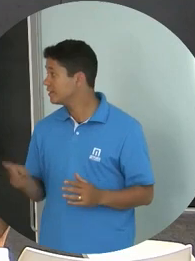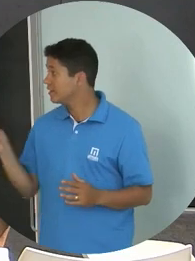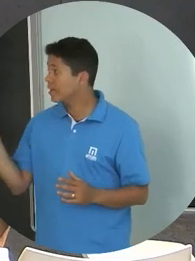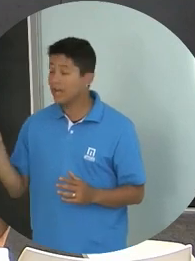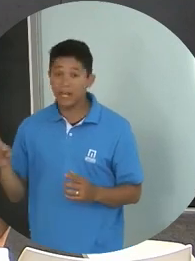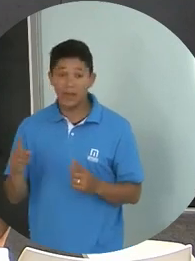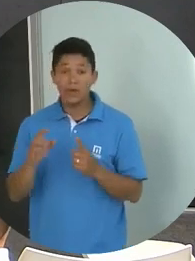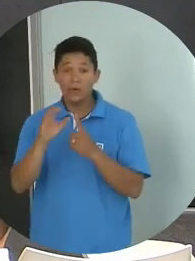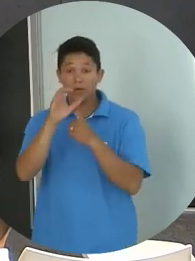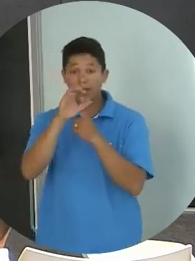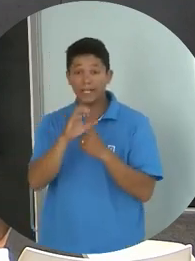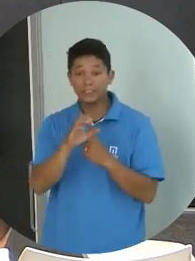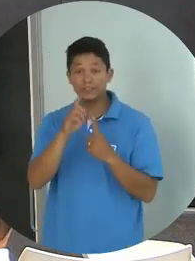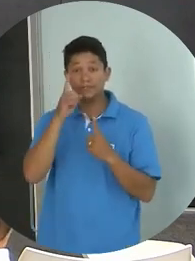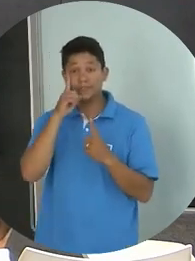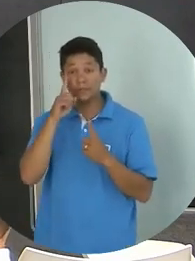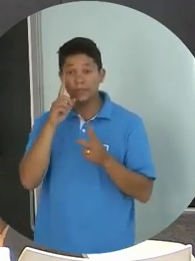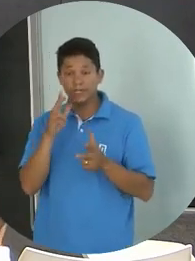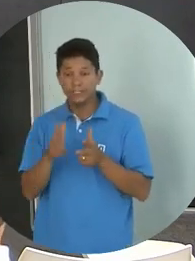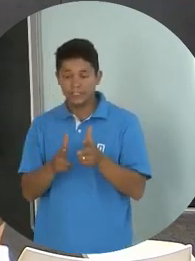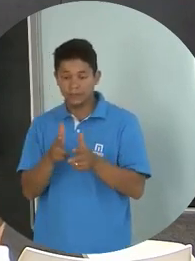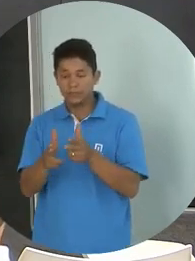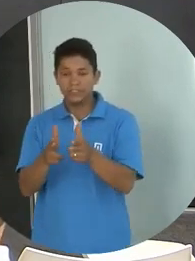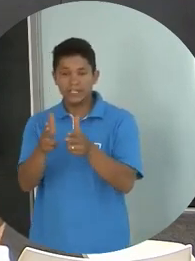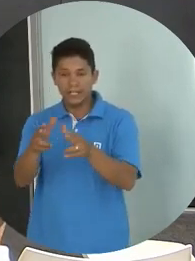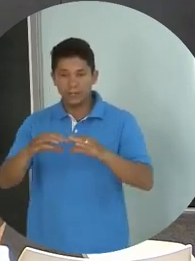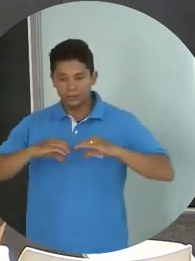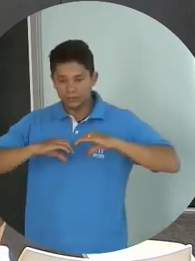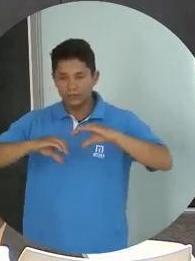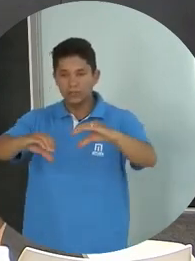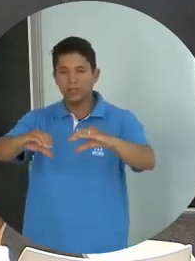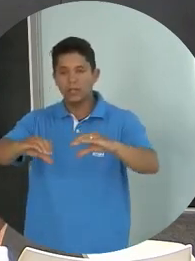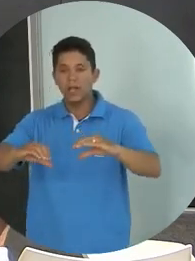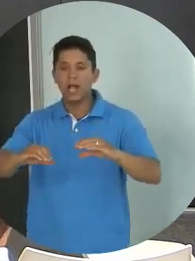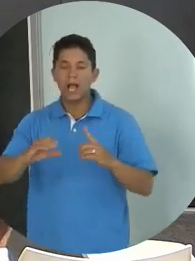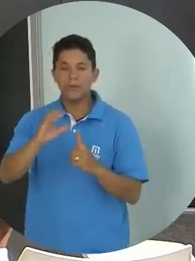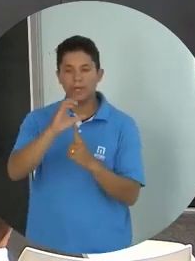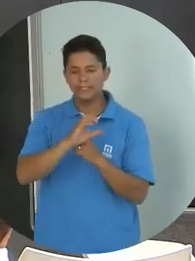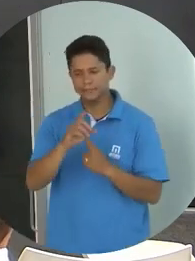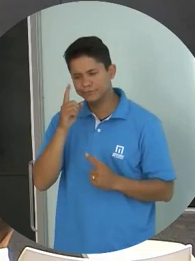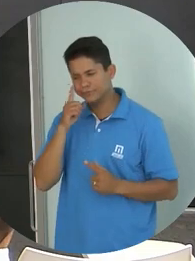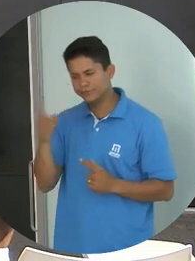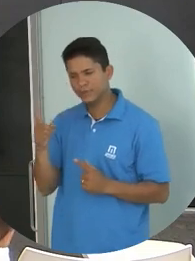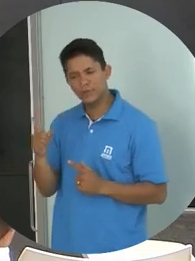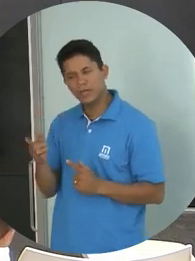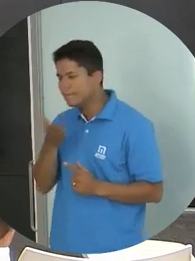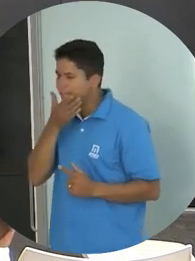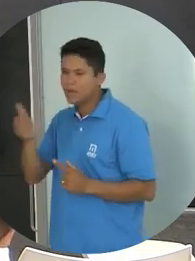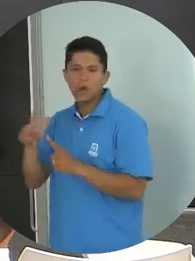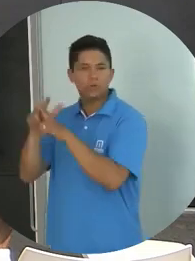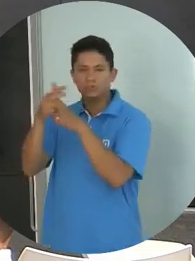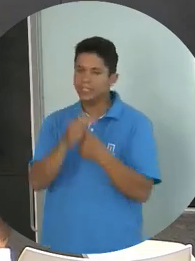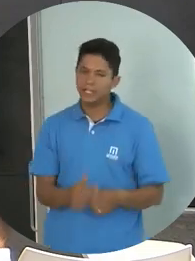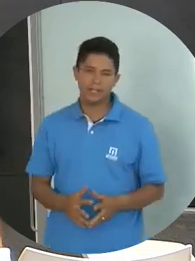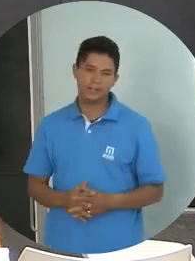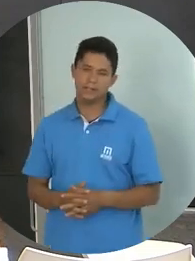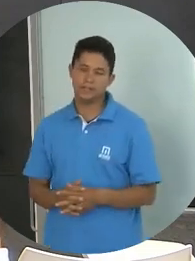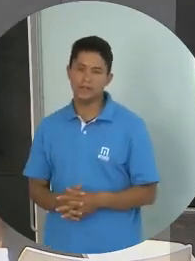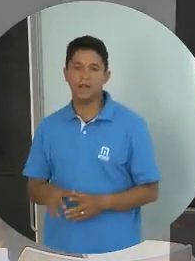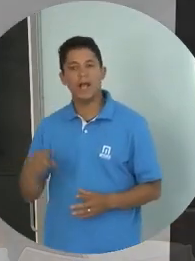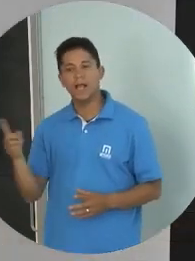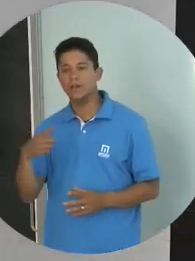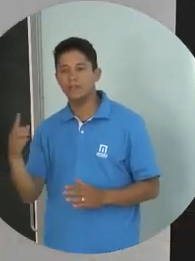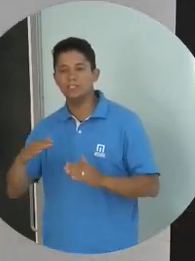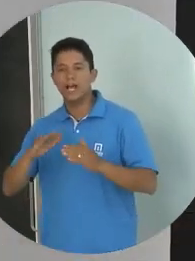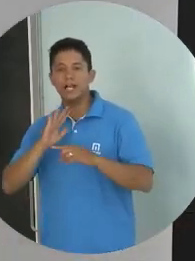essa incidência era maior, a cada 2, 3 meses. Aí chegou um ponto que ele realmente foi para a nossa solução. Nós